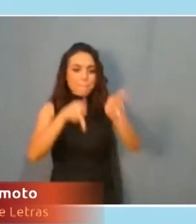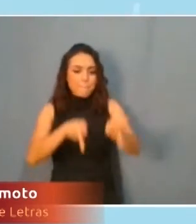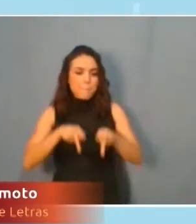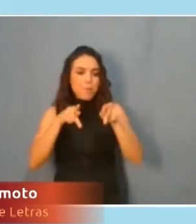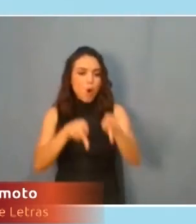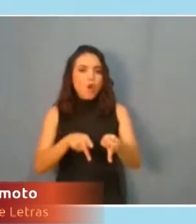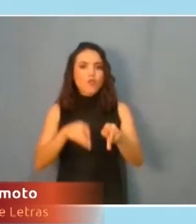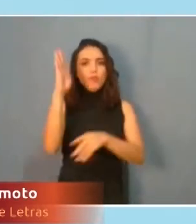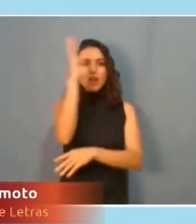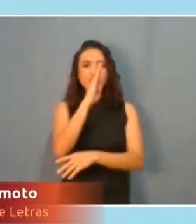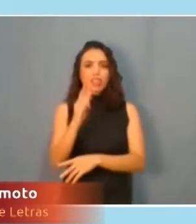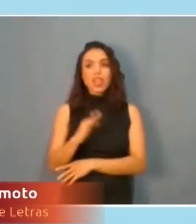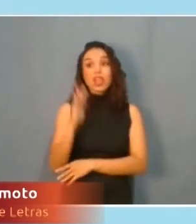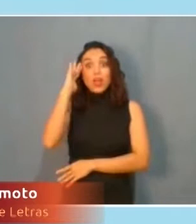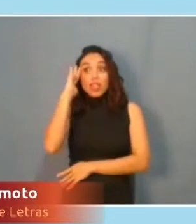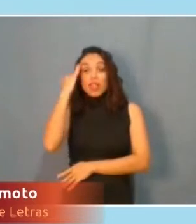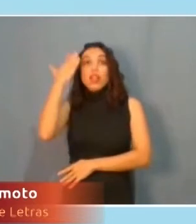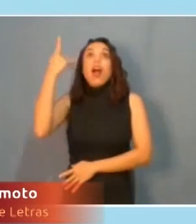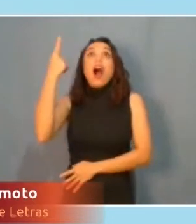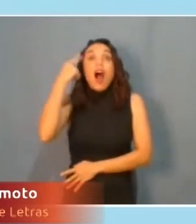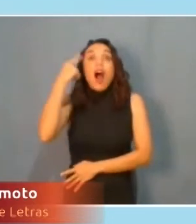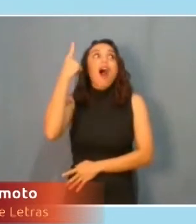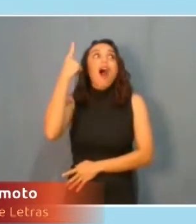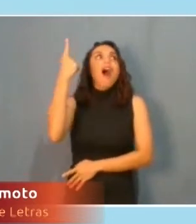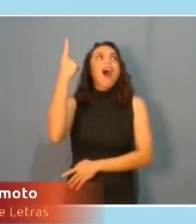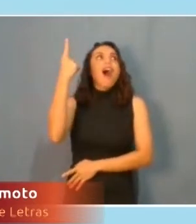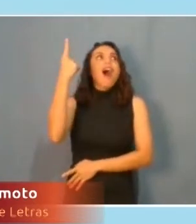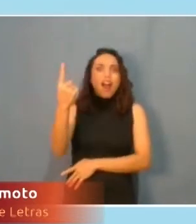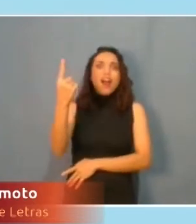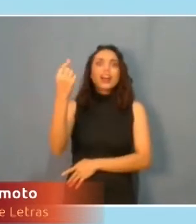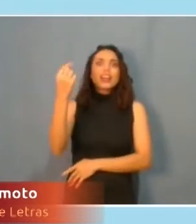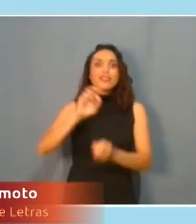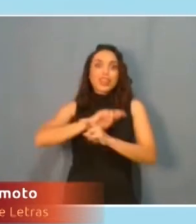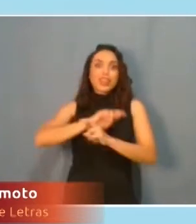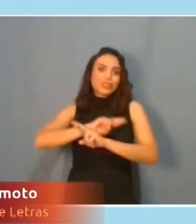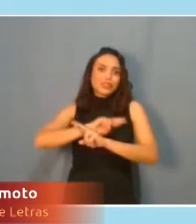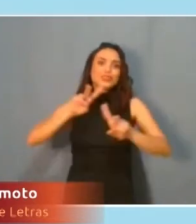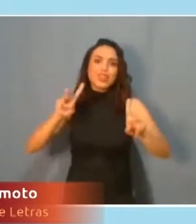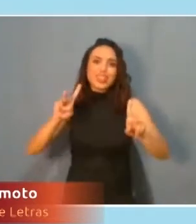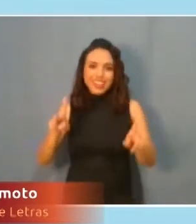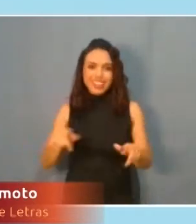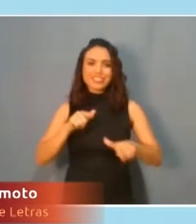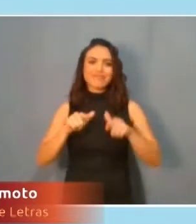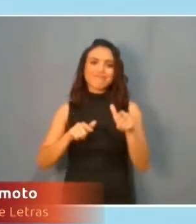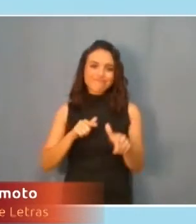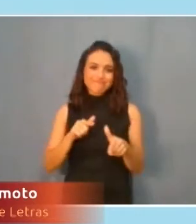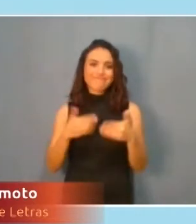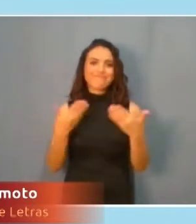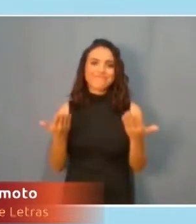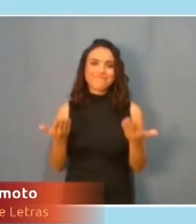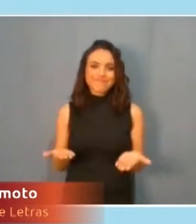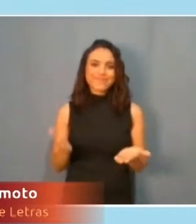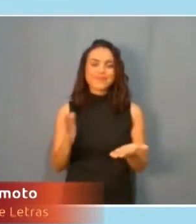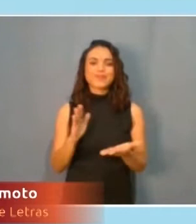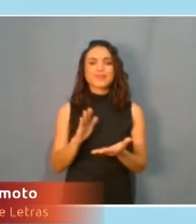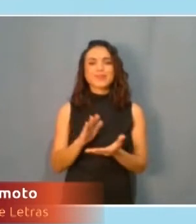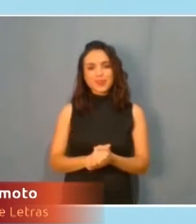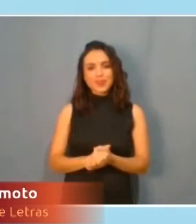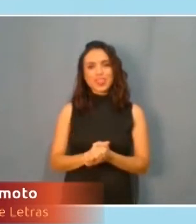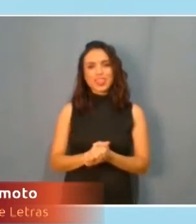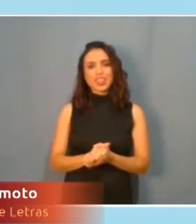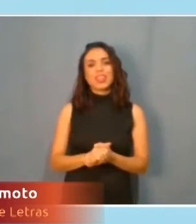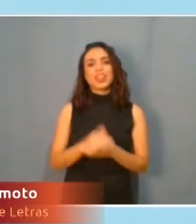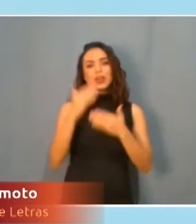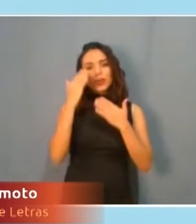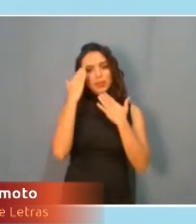por mudanças. Nathalie, quero que você faça seus comentários também sobre isso, claro, mas também já vou adiantar mais uma questão para a gente continuar